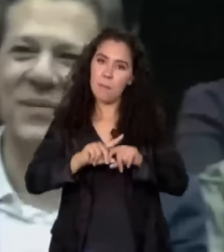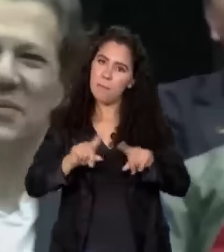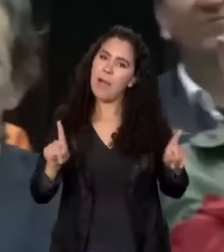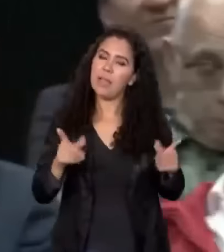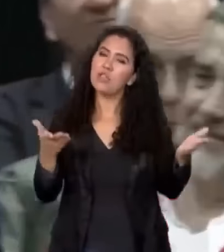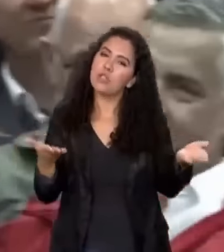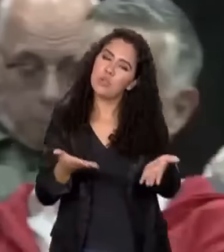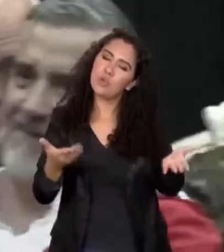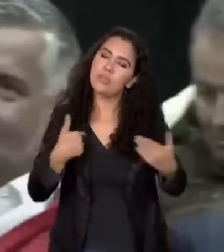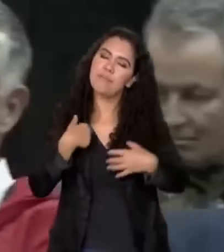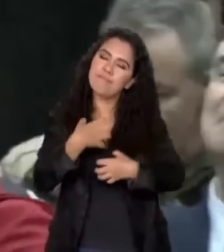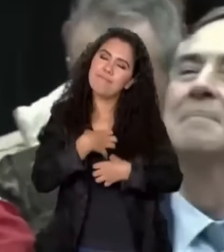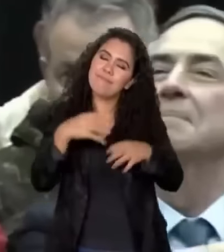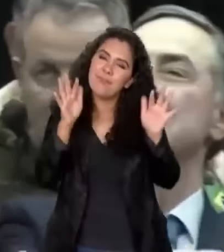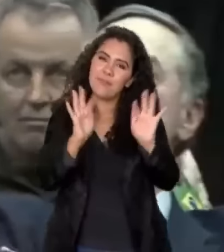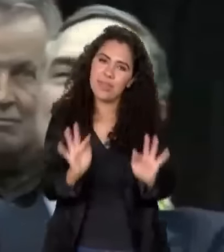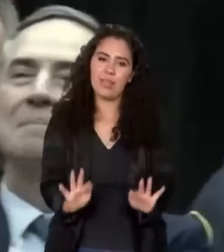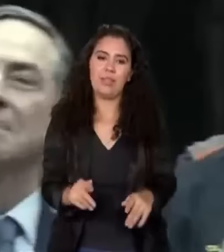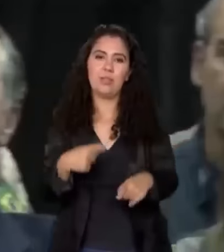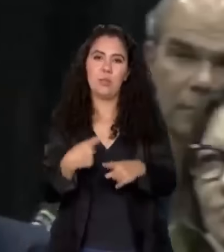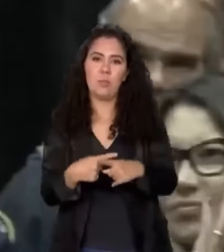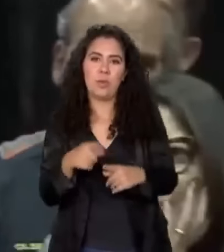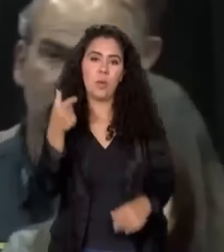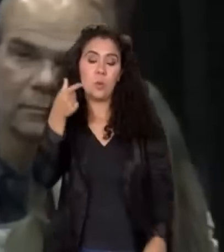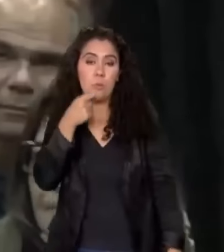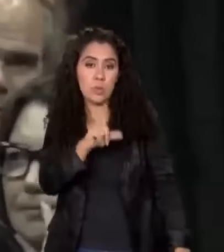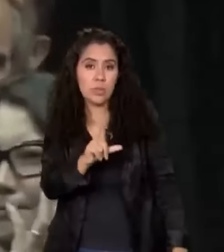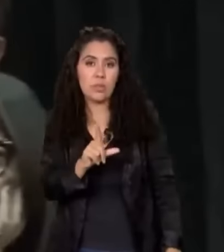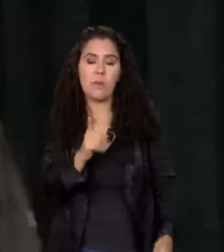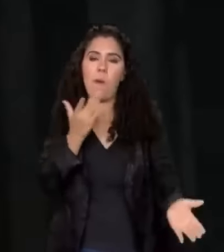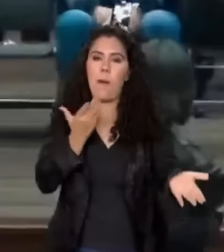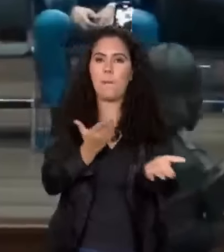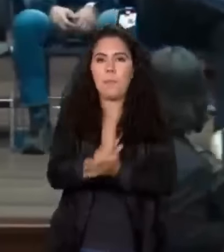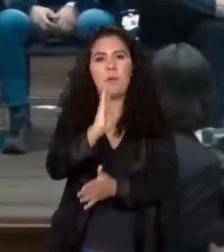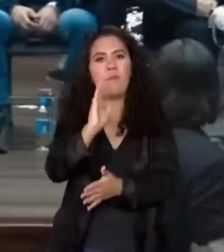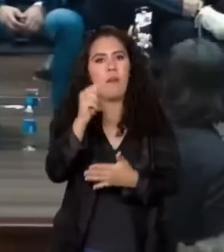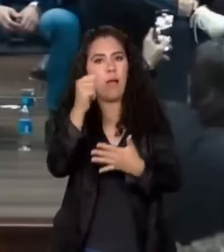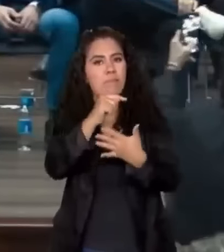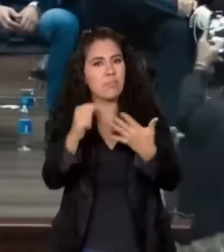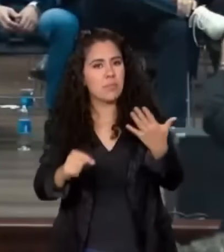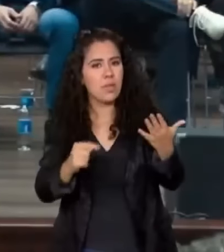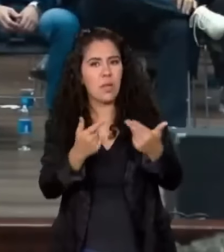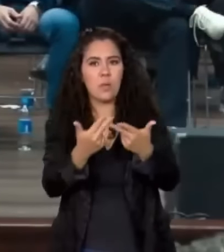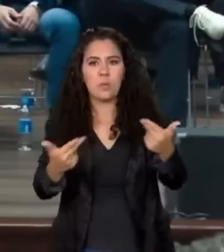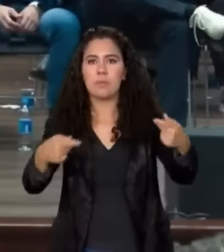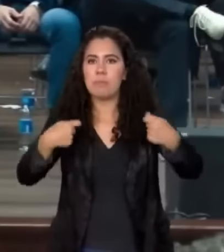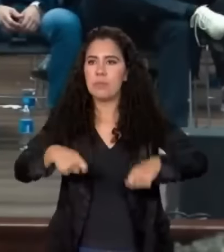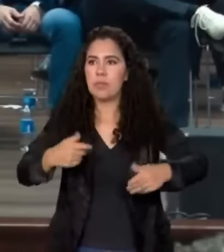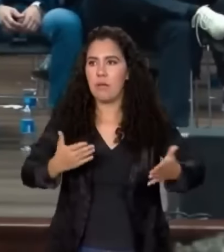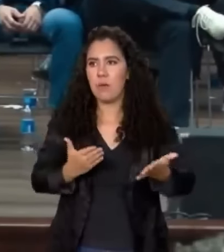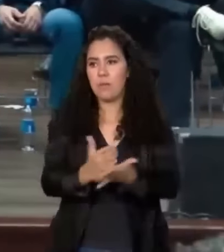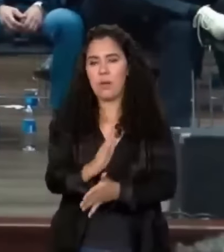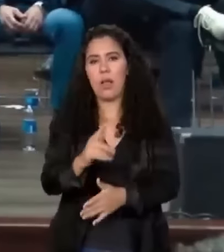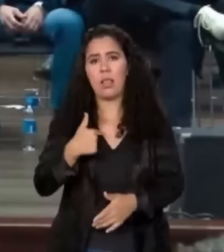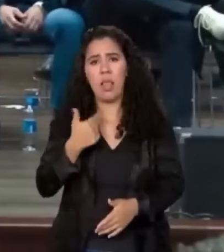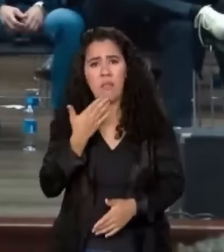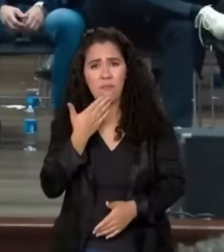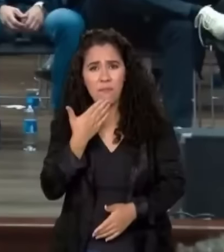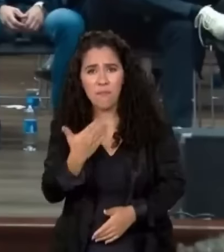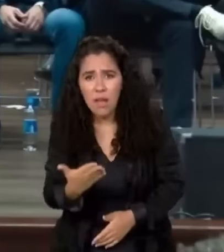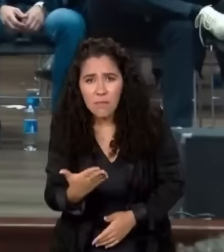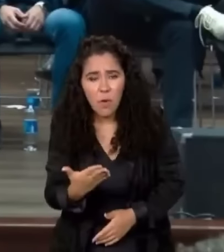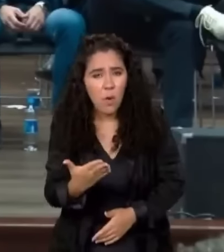Eduardo. Um dia feliz porque nós conseguimos no governo aprovar as coisas que era preciso aprovar. Não é nenhum favor, não. É